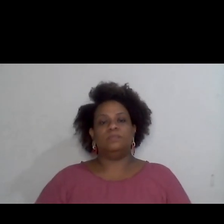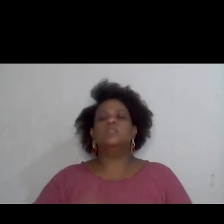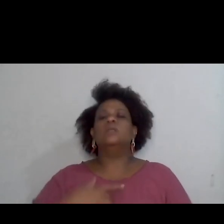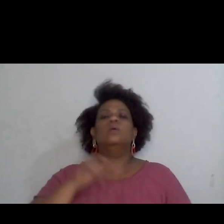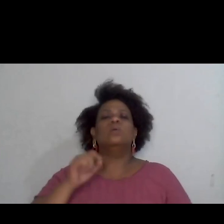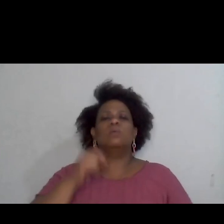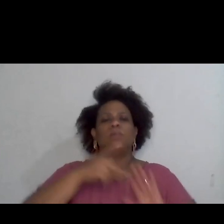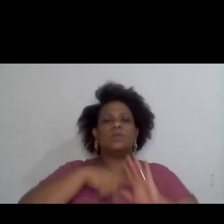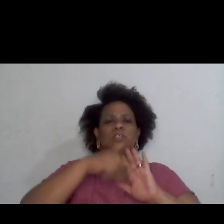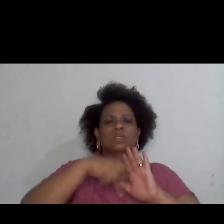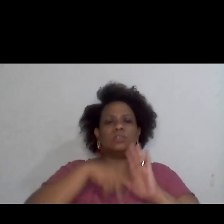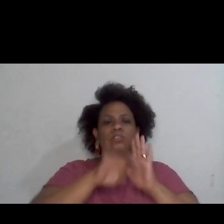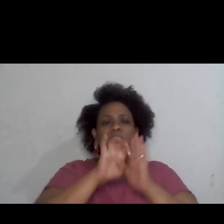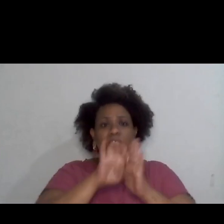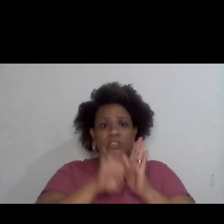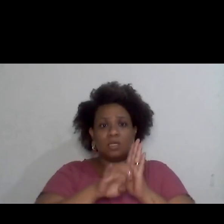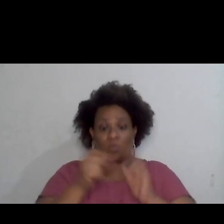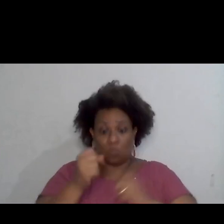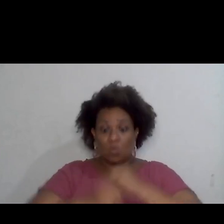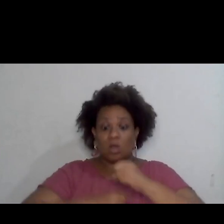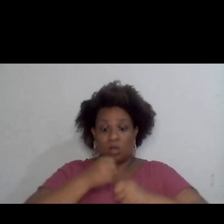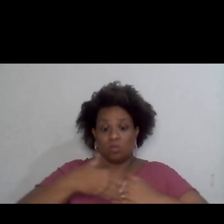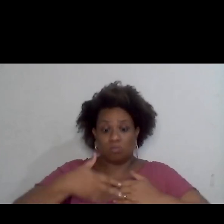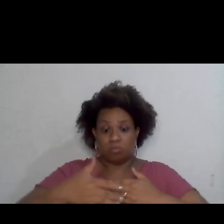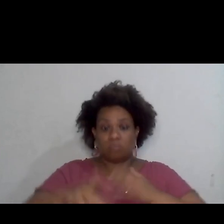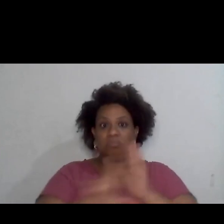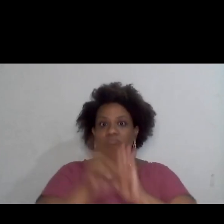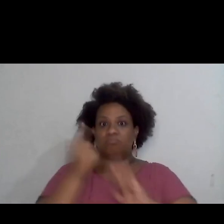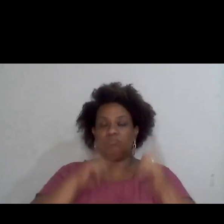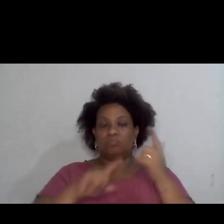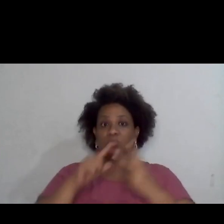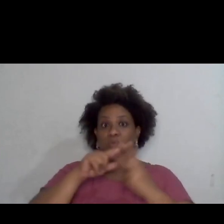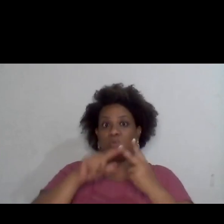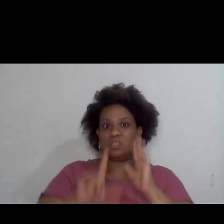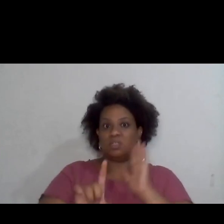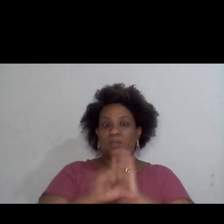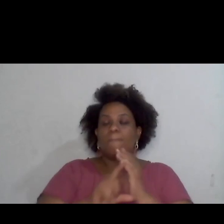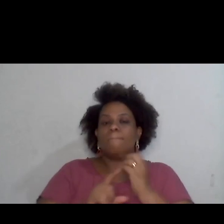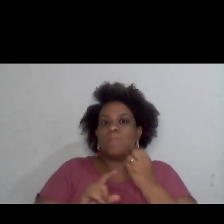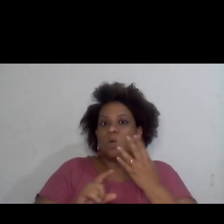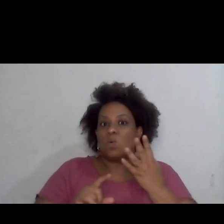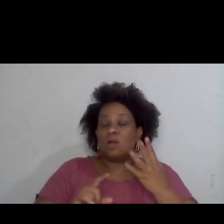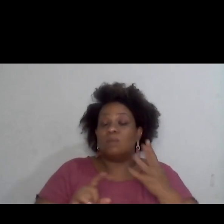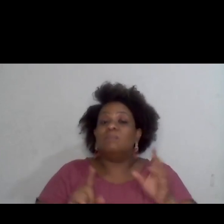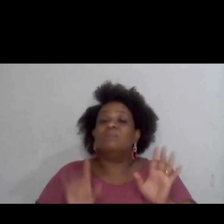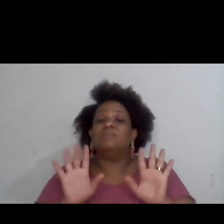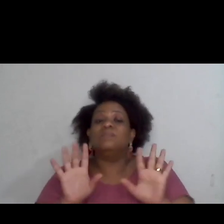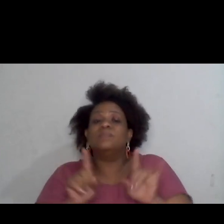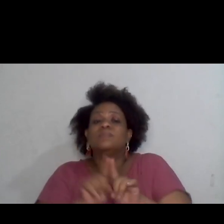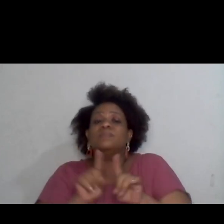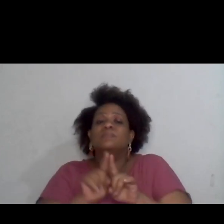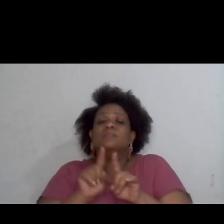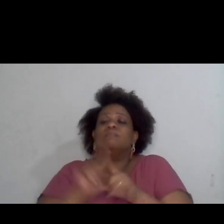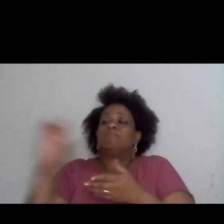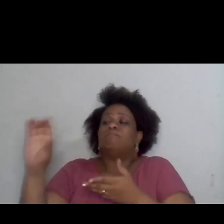de editais? A gente tem um ano muito próspero com o Lei Paulo Gustavo, com o Lei Aldir Blanc II. Ao mesmo tempo, a gente tem um orçamento da